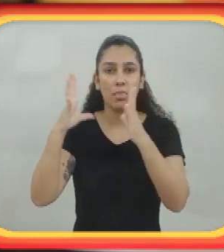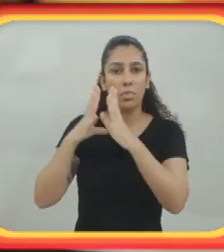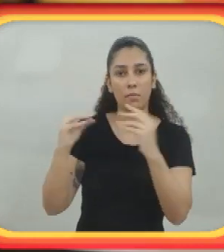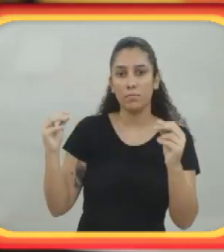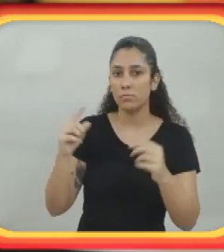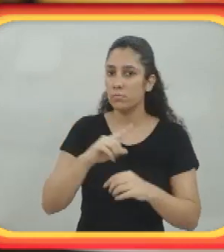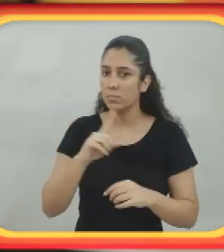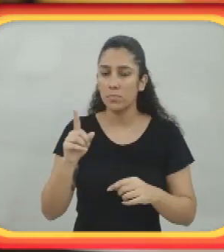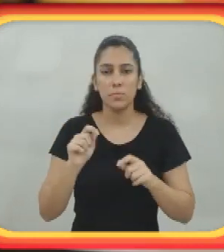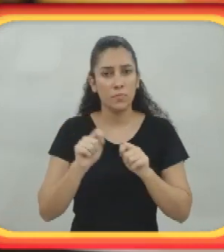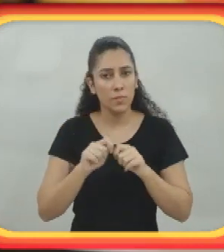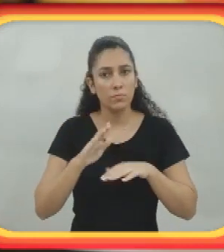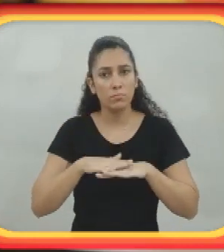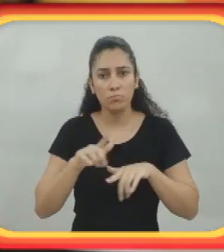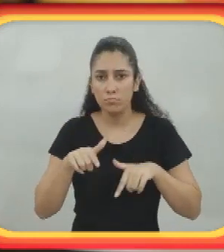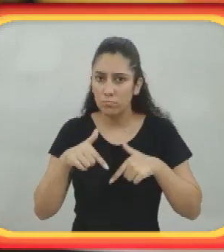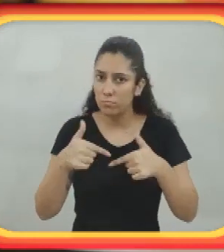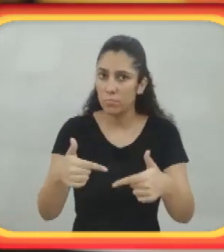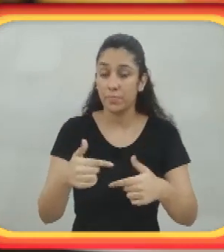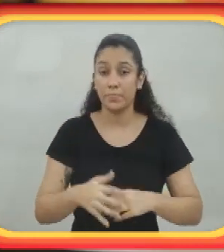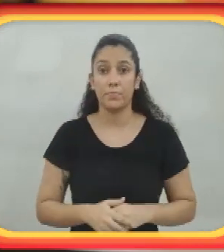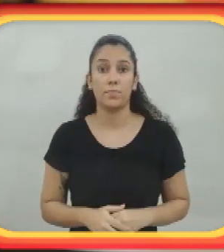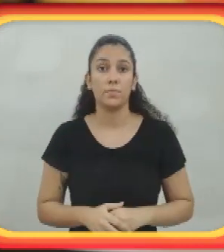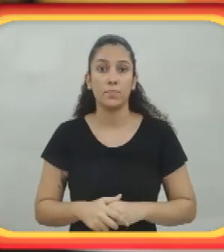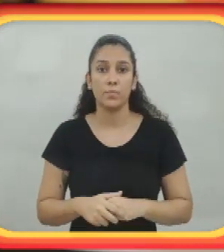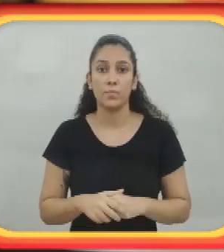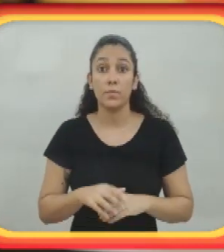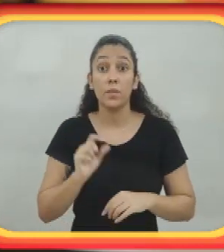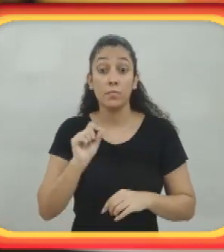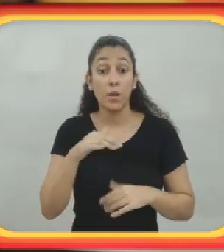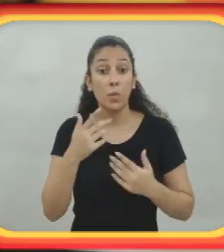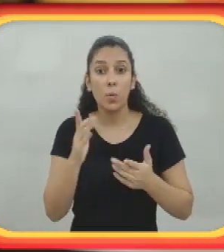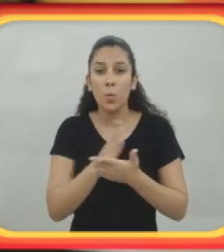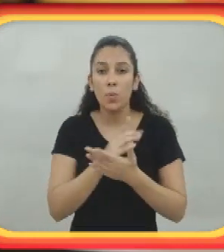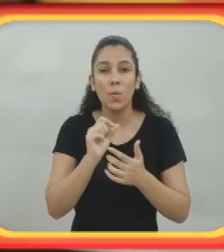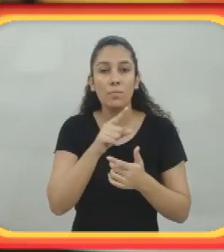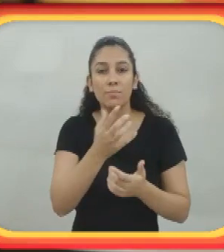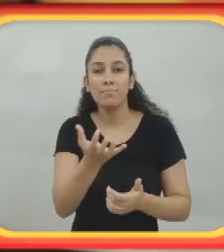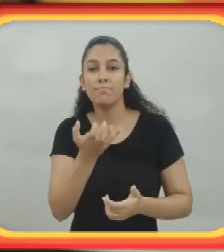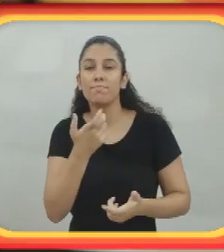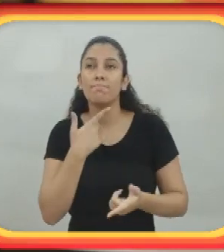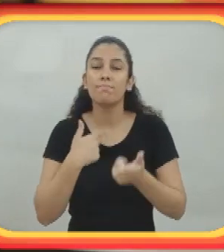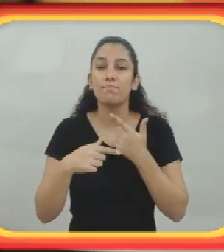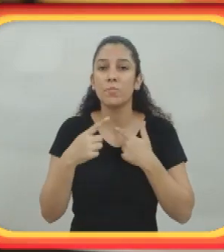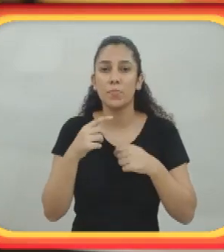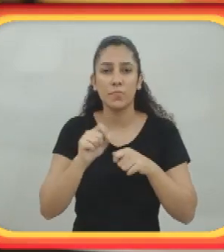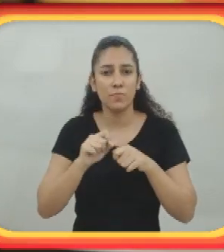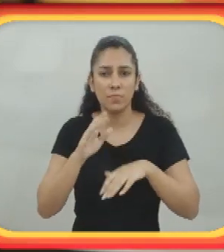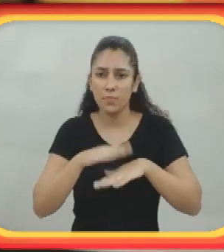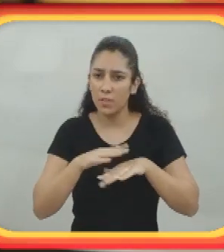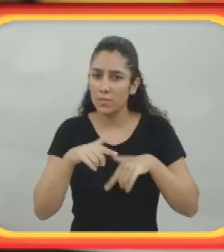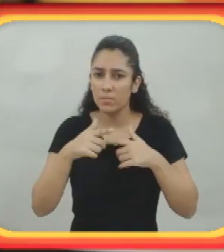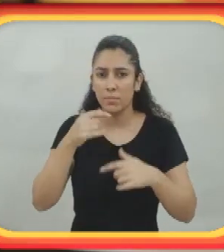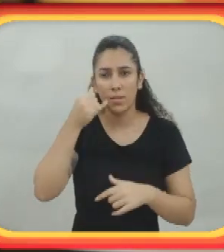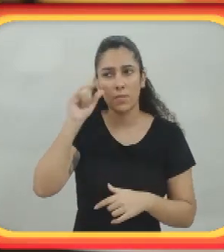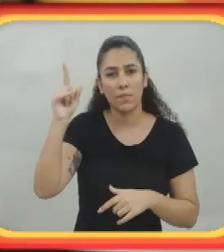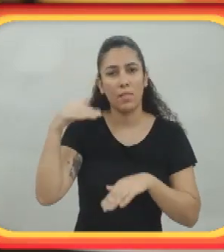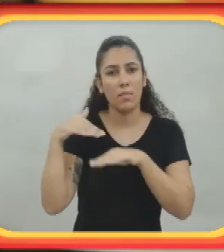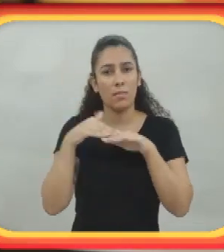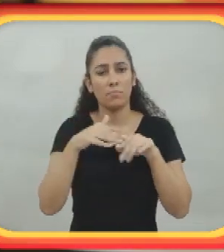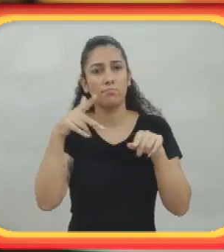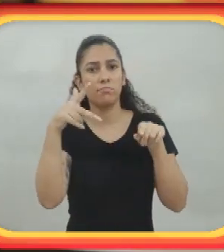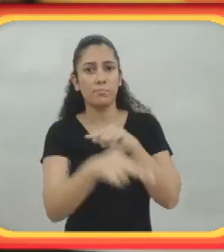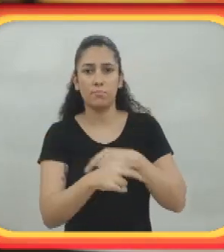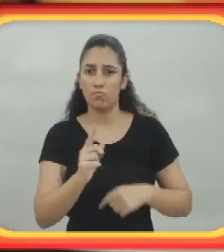contrária ao seu pensamento te impeça de fazer alguma coisa que você tem o